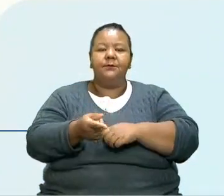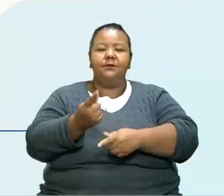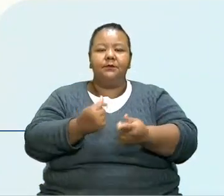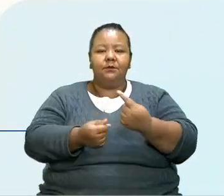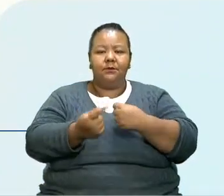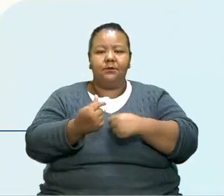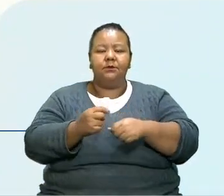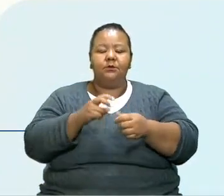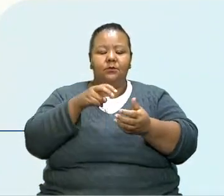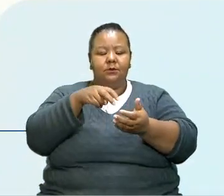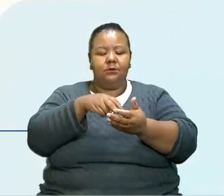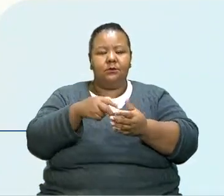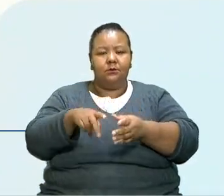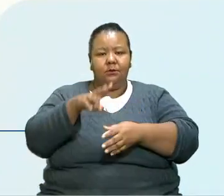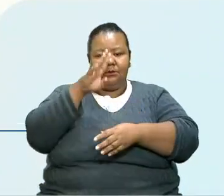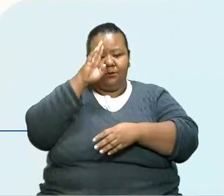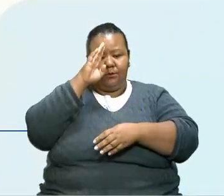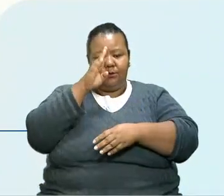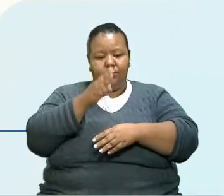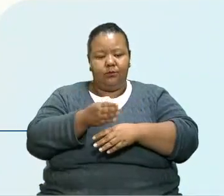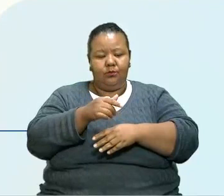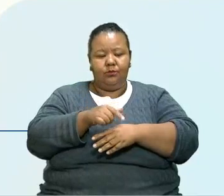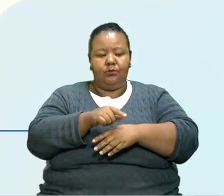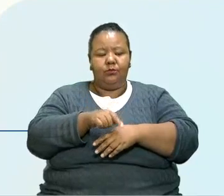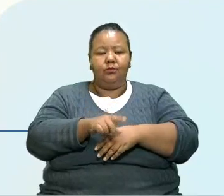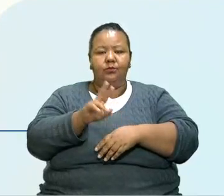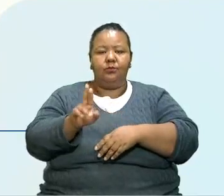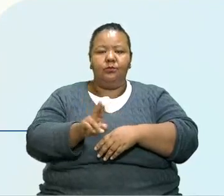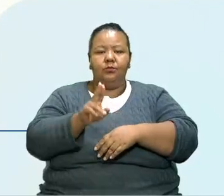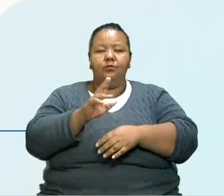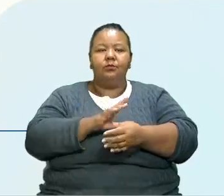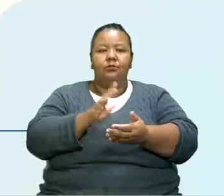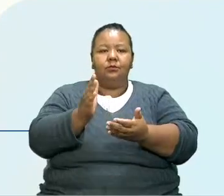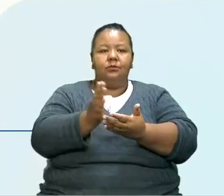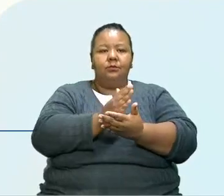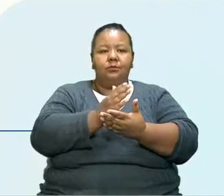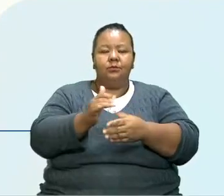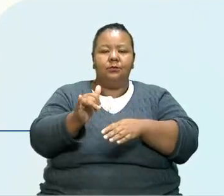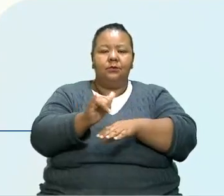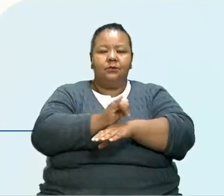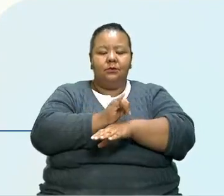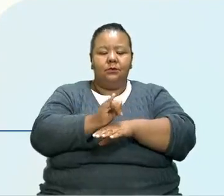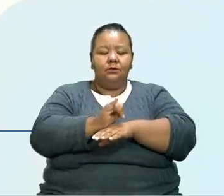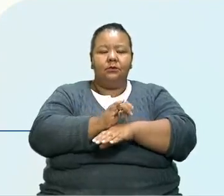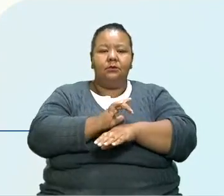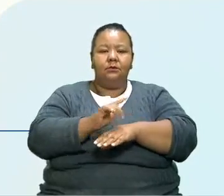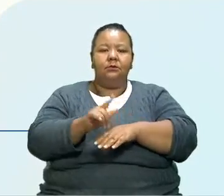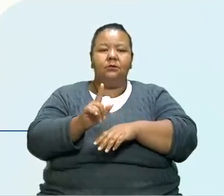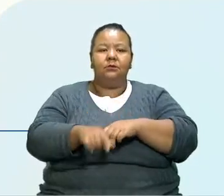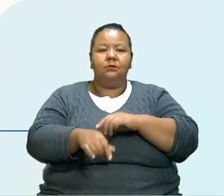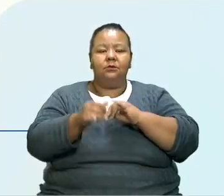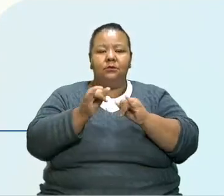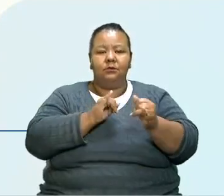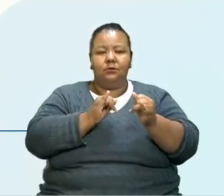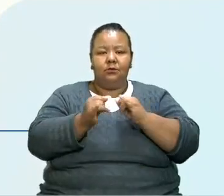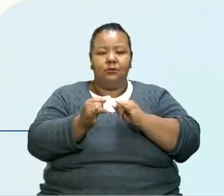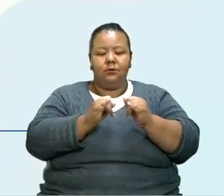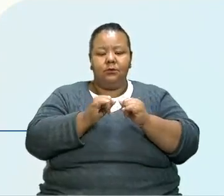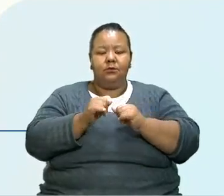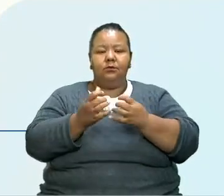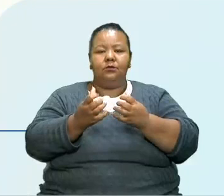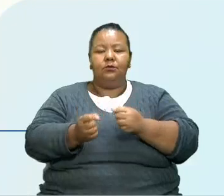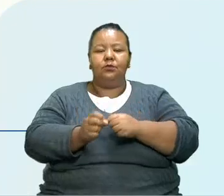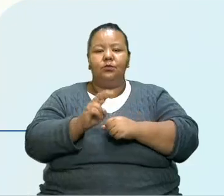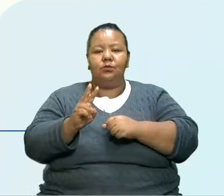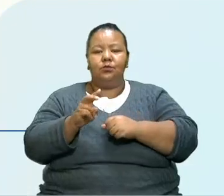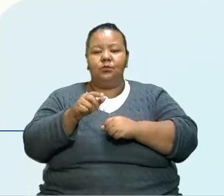ela implica diretamente em utilizar algumas estratégias. Eu tenho a estratégia da informação, que eu vou utilizar